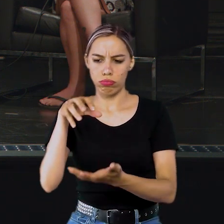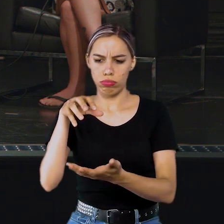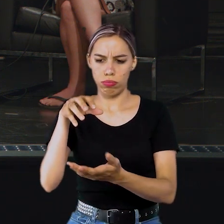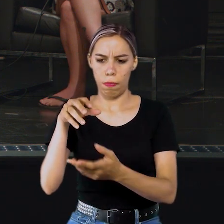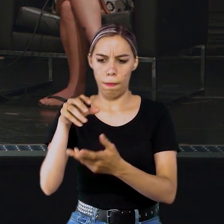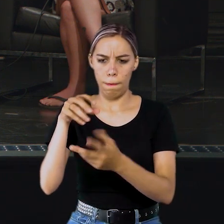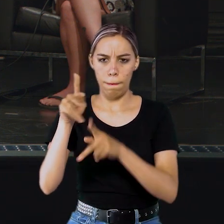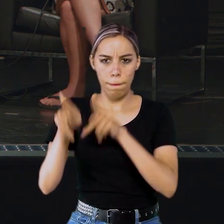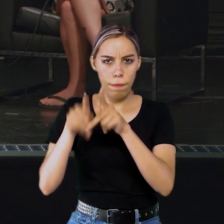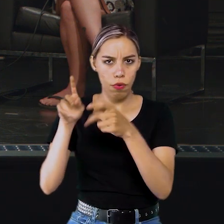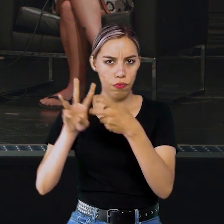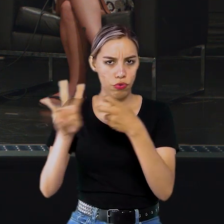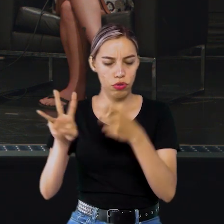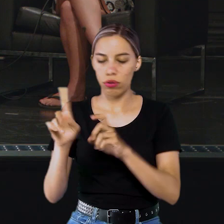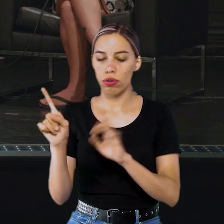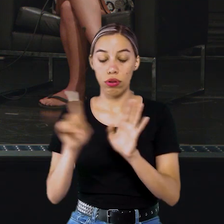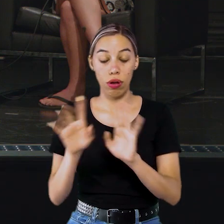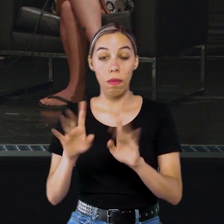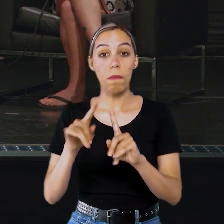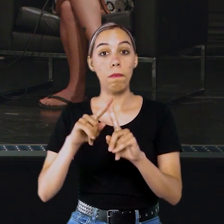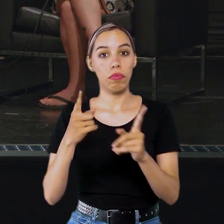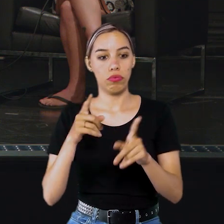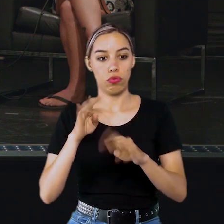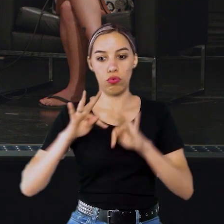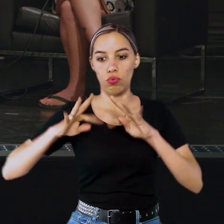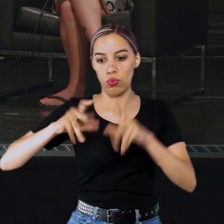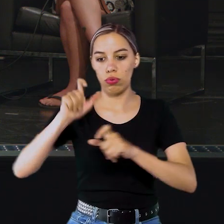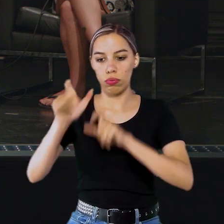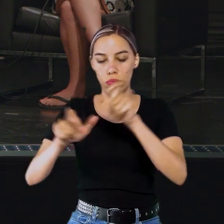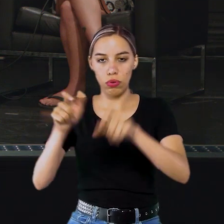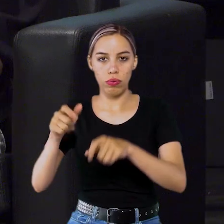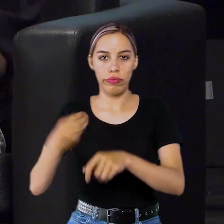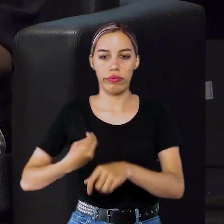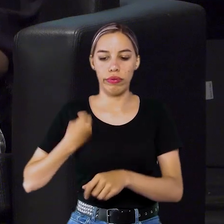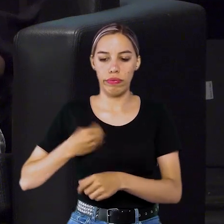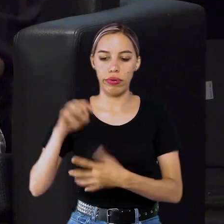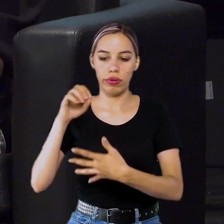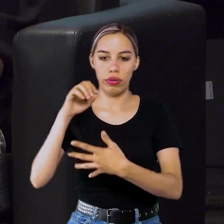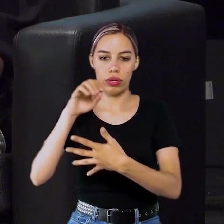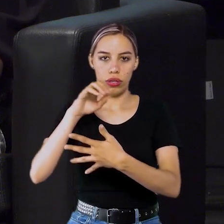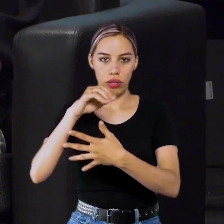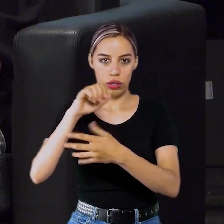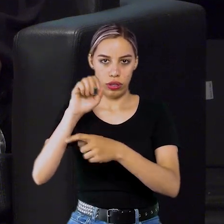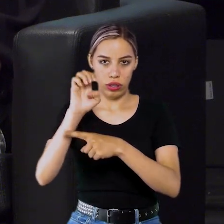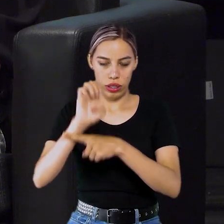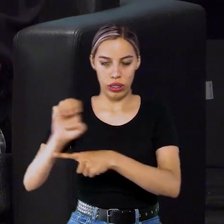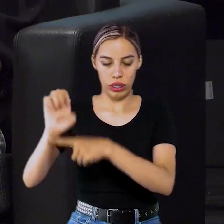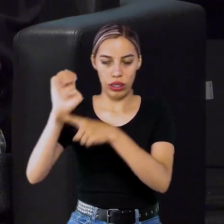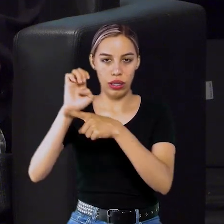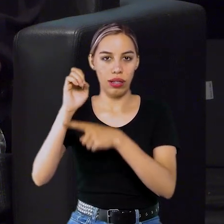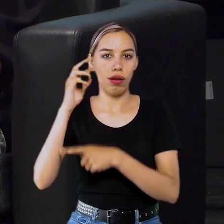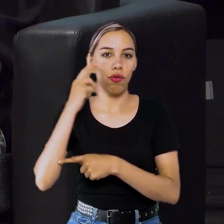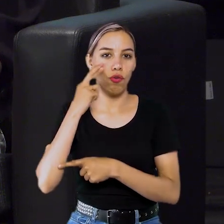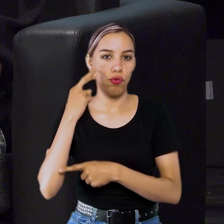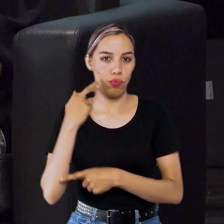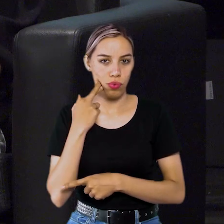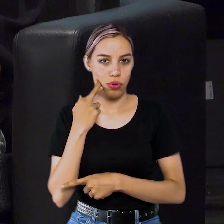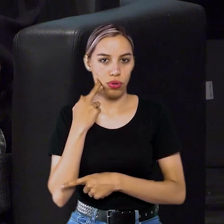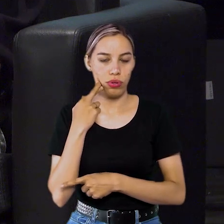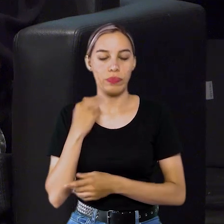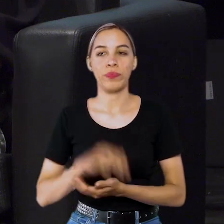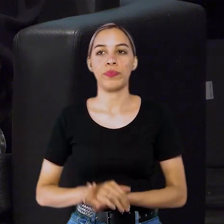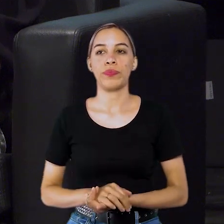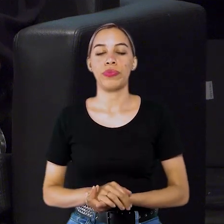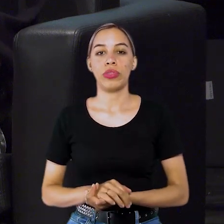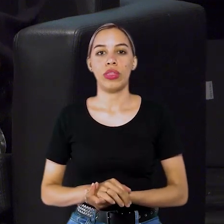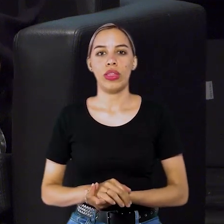pessoas, né, que vivem no estado de Rondônia, porque sem água a gente não tem vida, né? A gente precisa lembrar